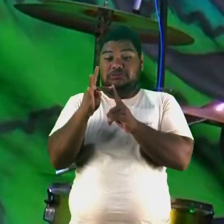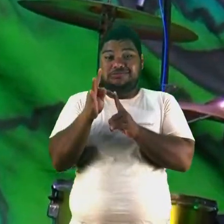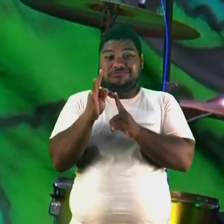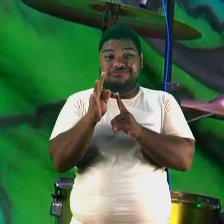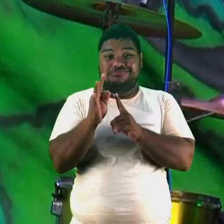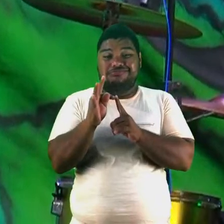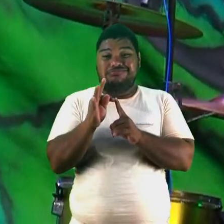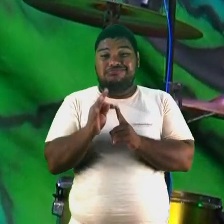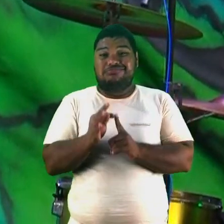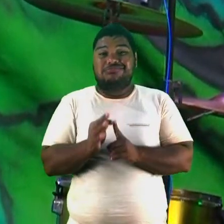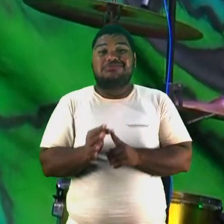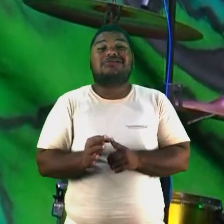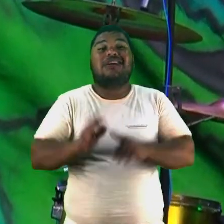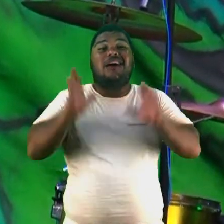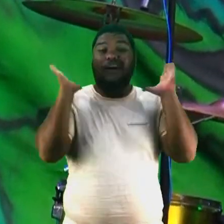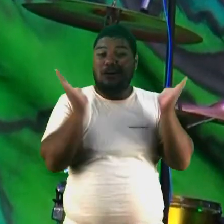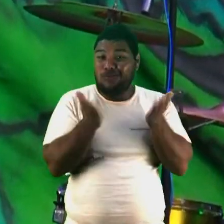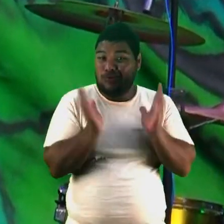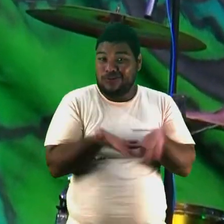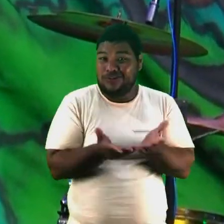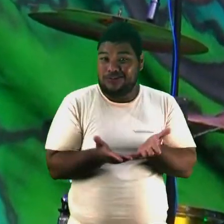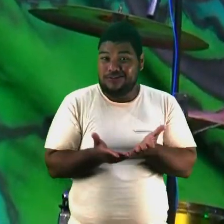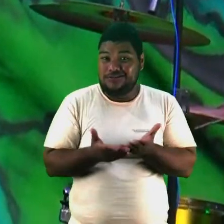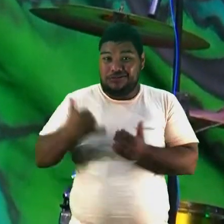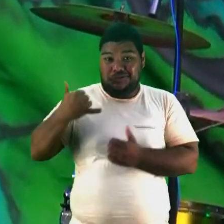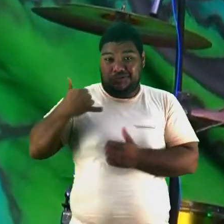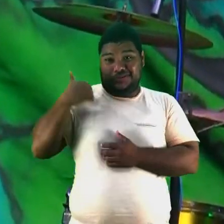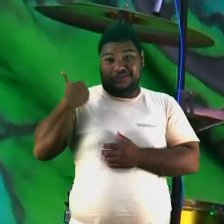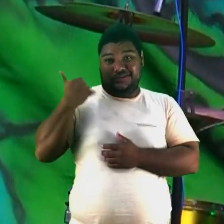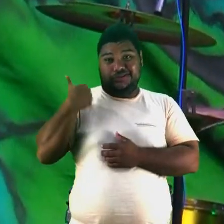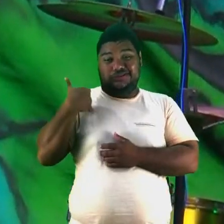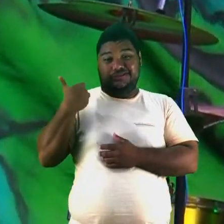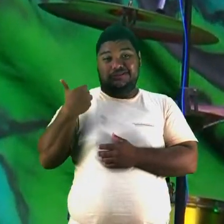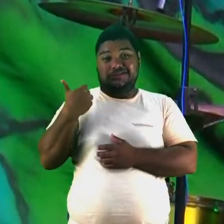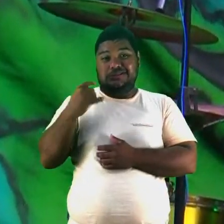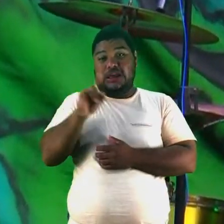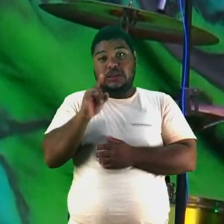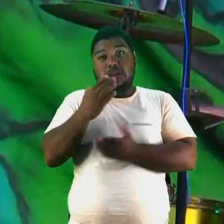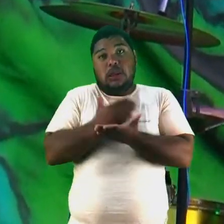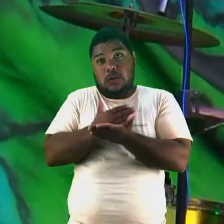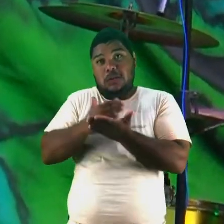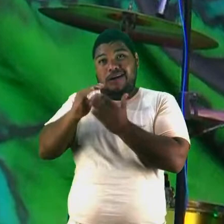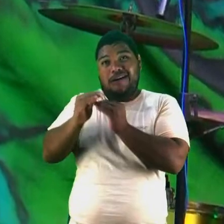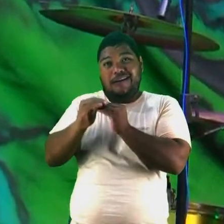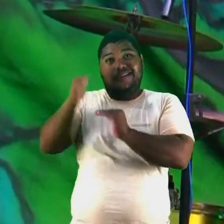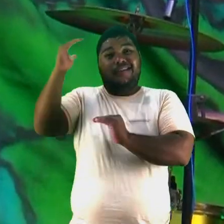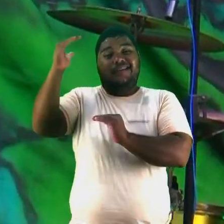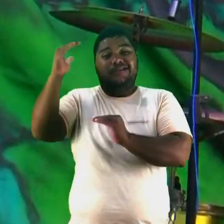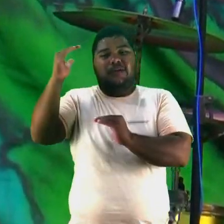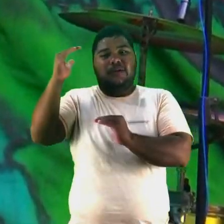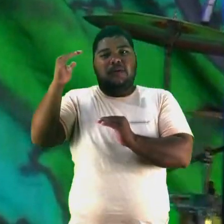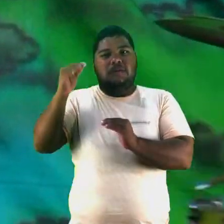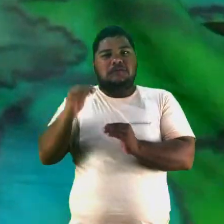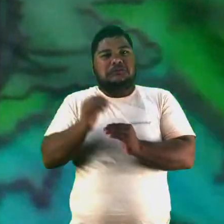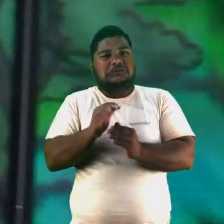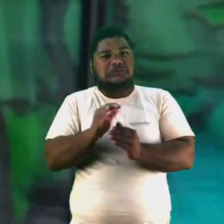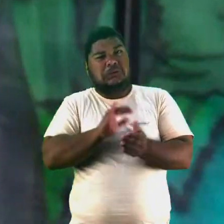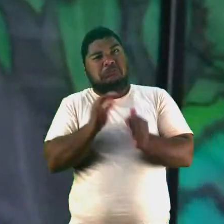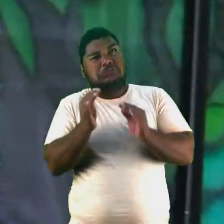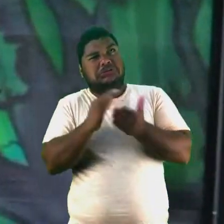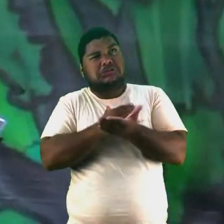agora uma idade, não também uma idade avançada, mas iniciando uma meia-idade,